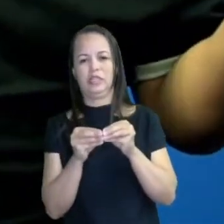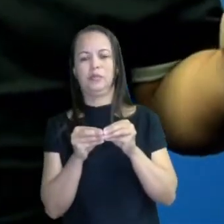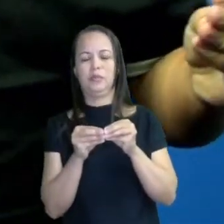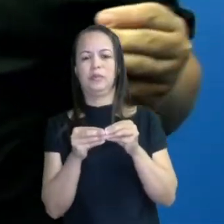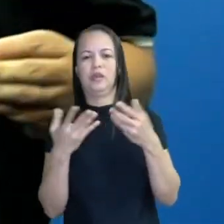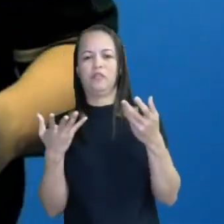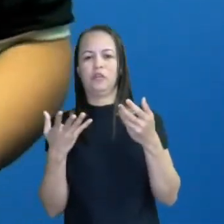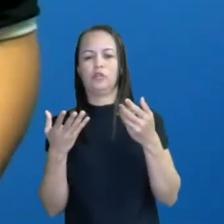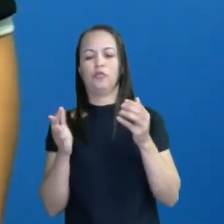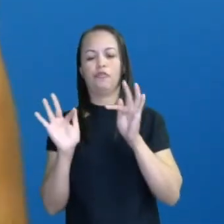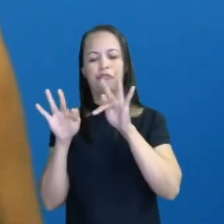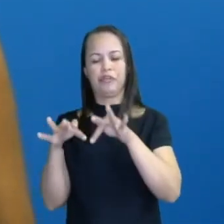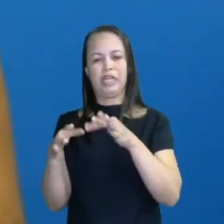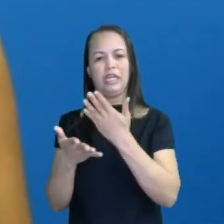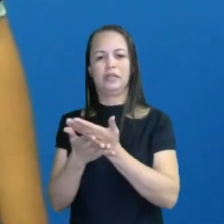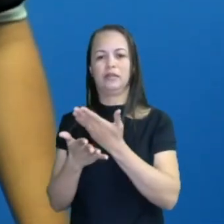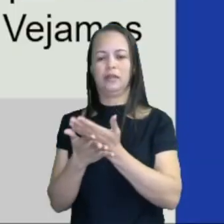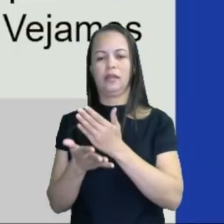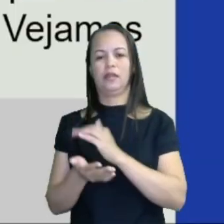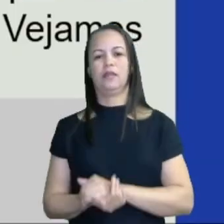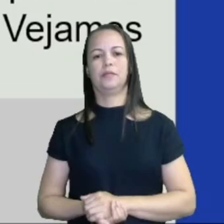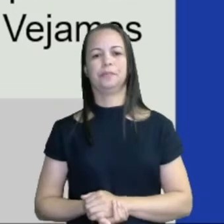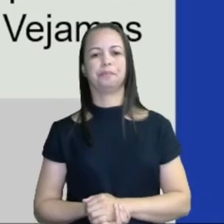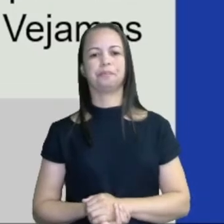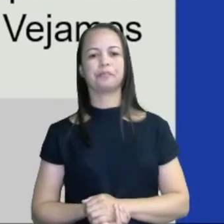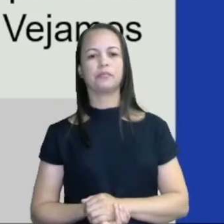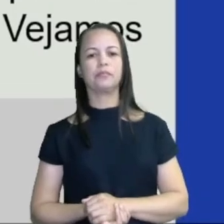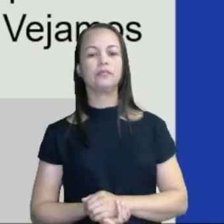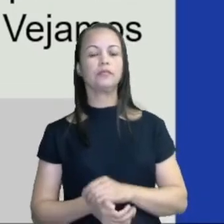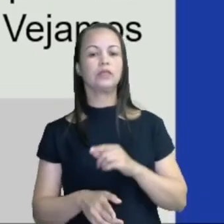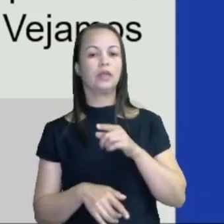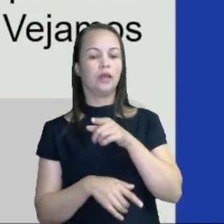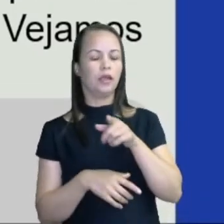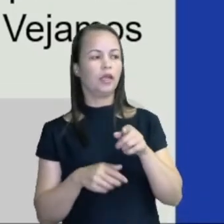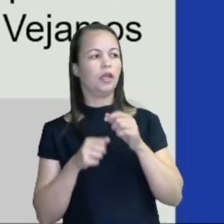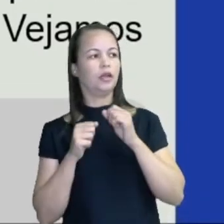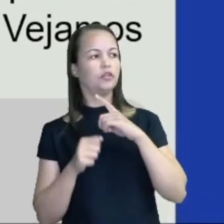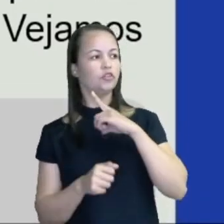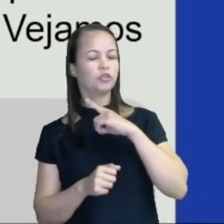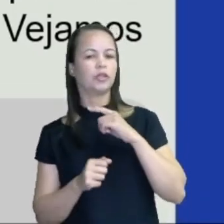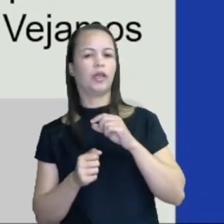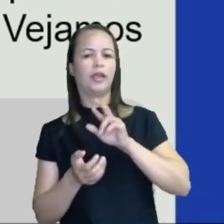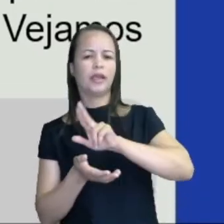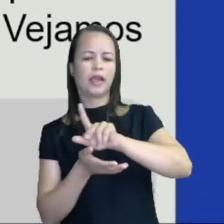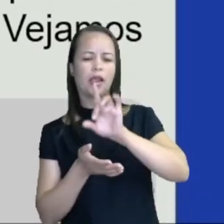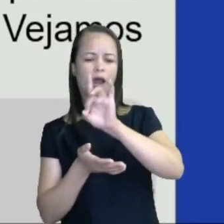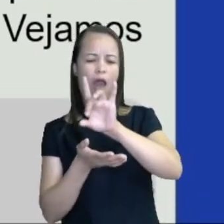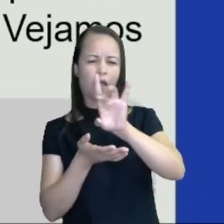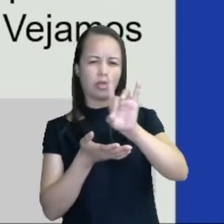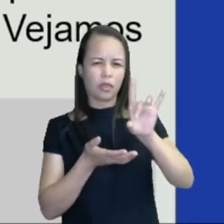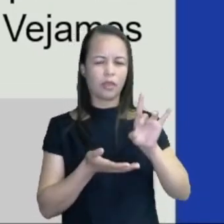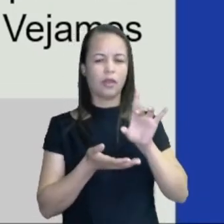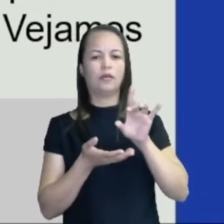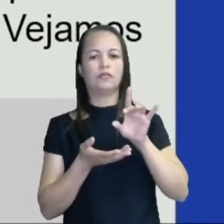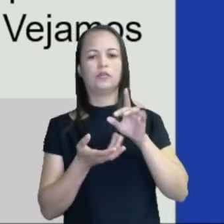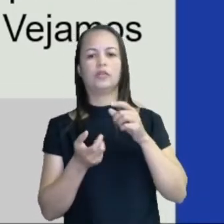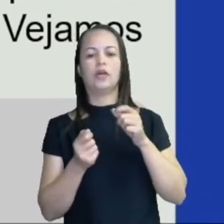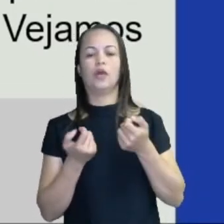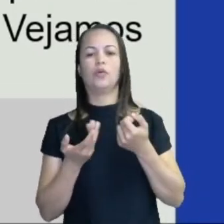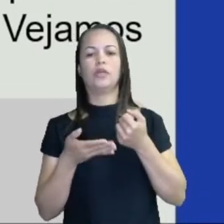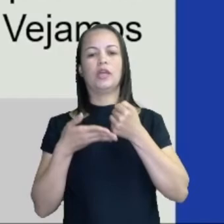resumo do final da nossa aula. Eles possuem cada função e eles